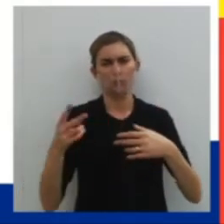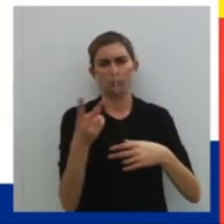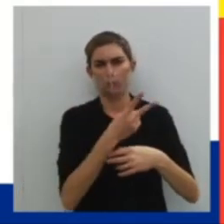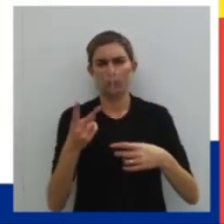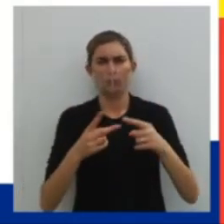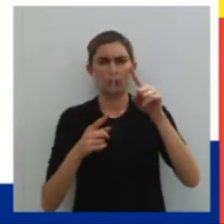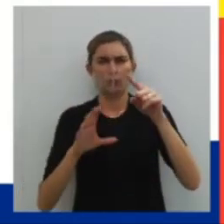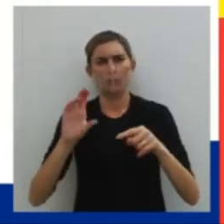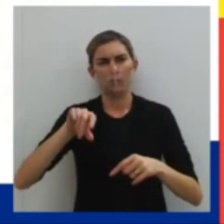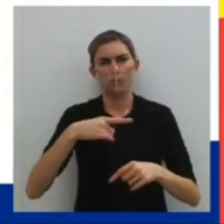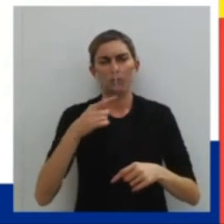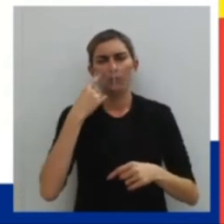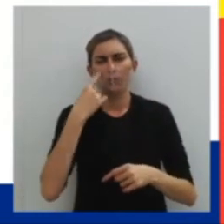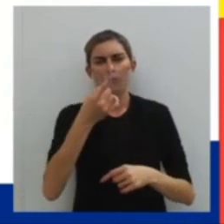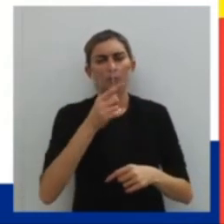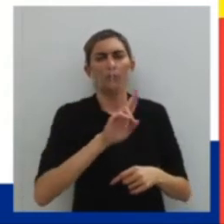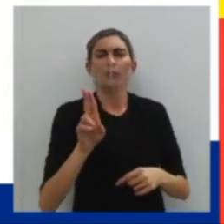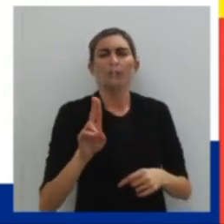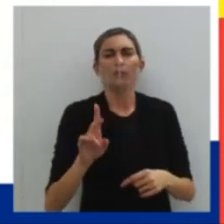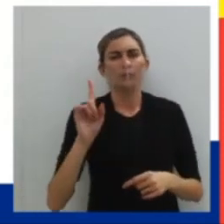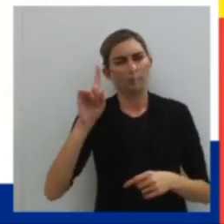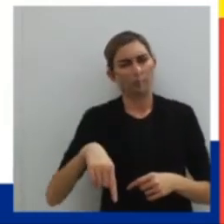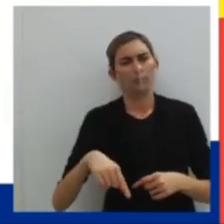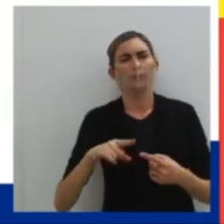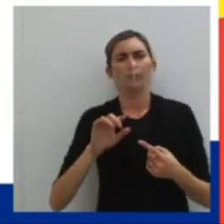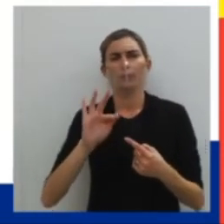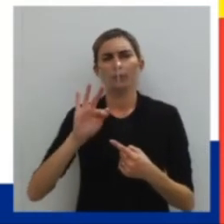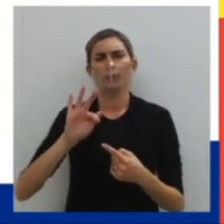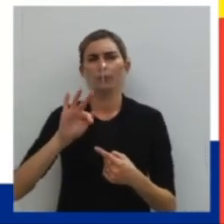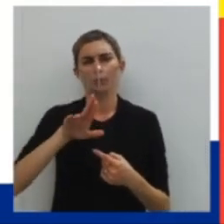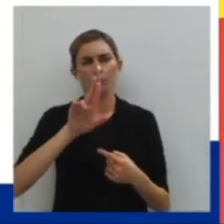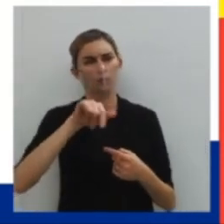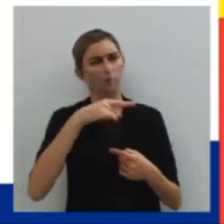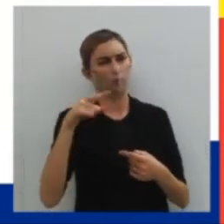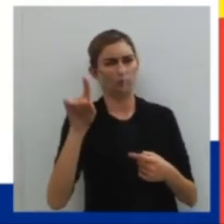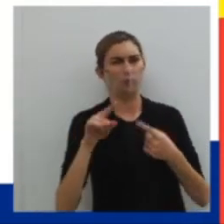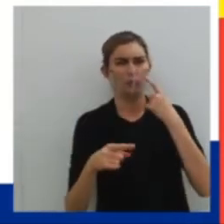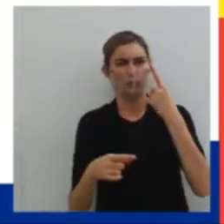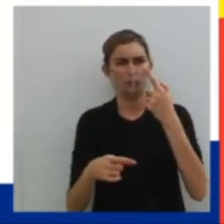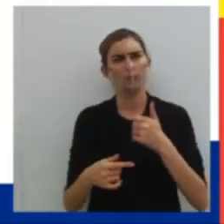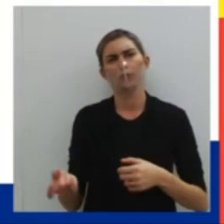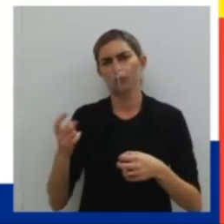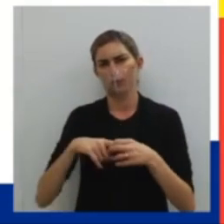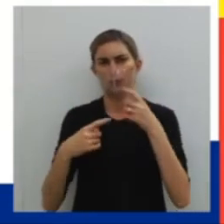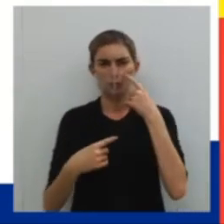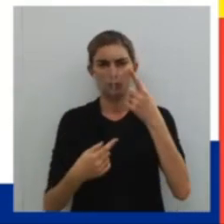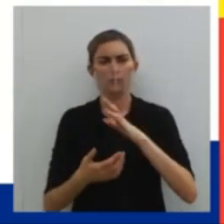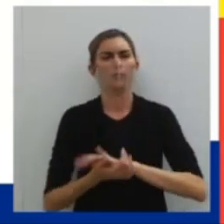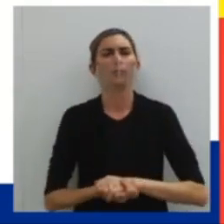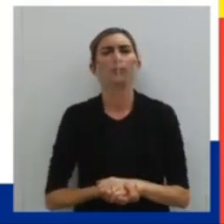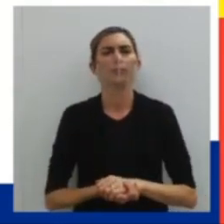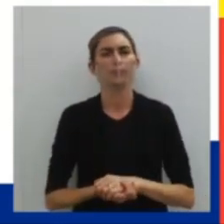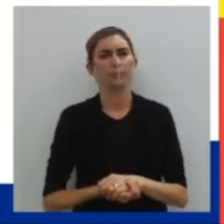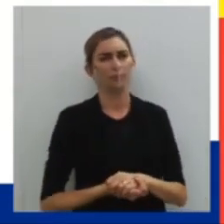essa condição, a gente vai chamar essa relação de função. Beleza? Deixa eu voltar aqui.